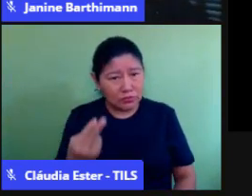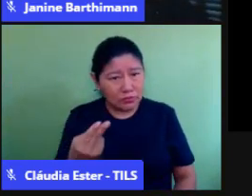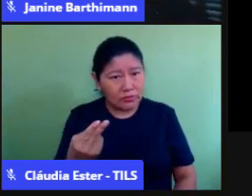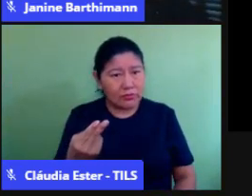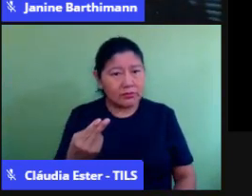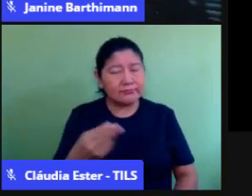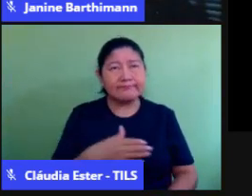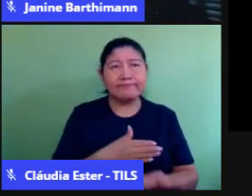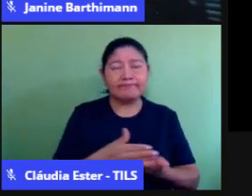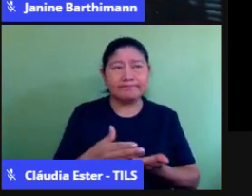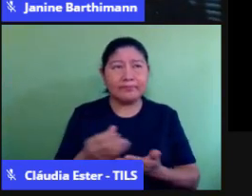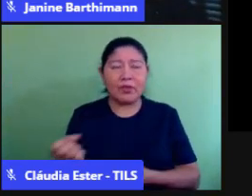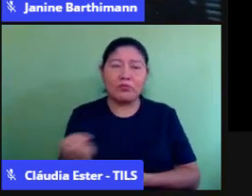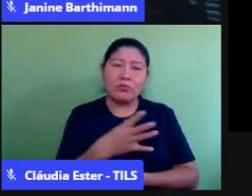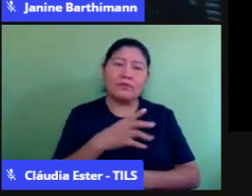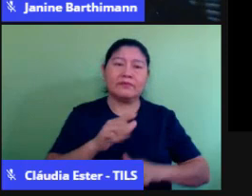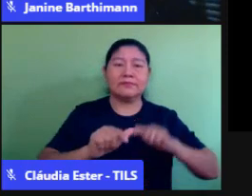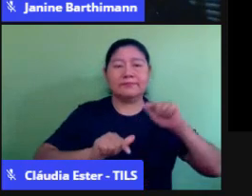trabalho, né?